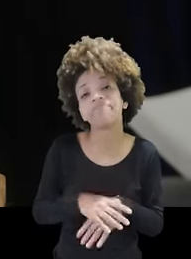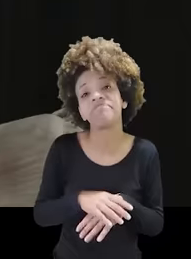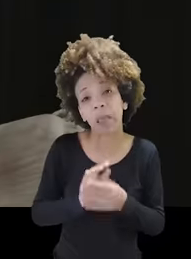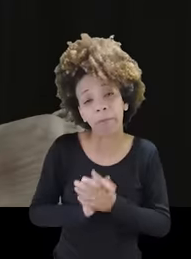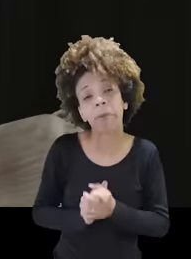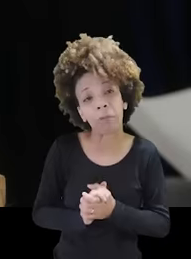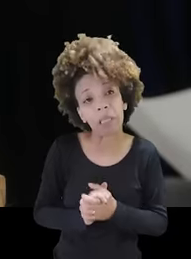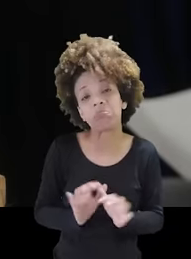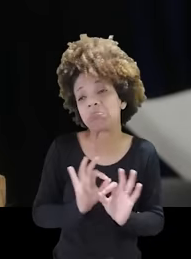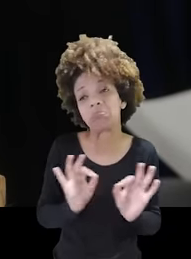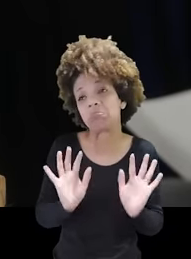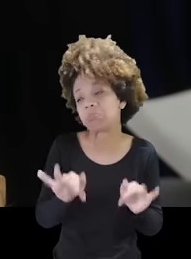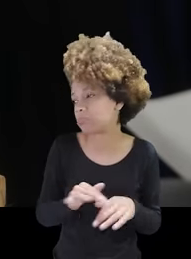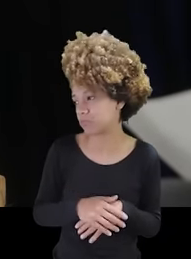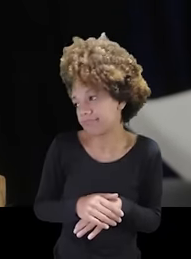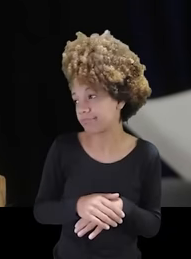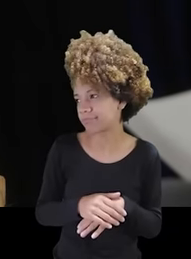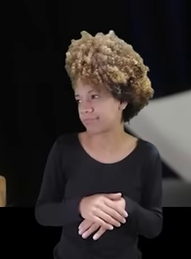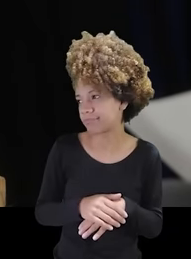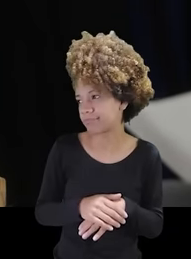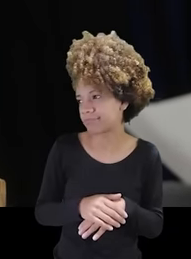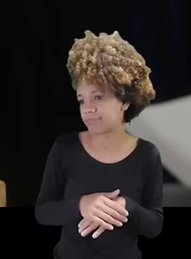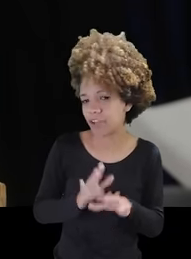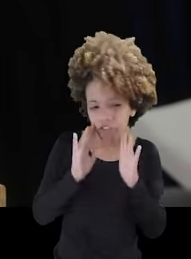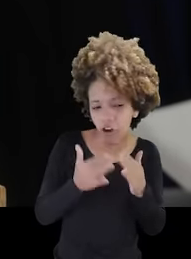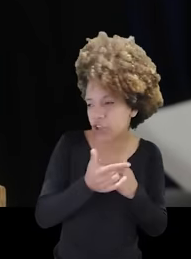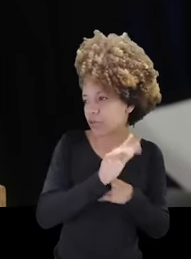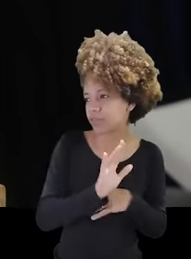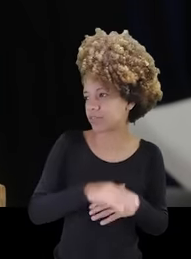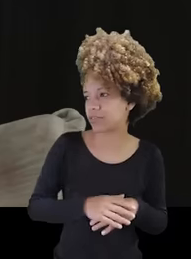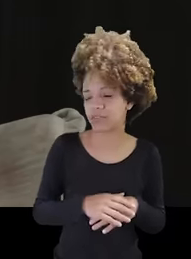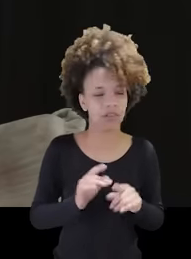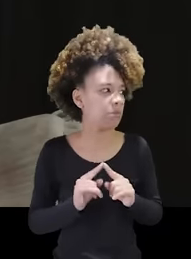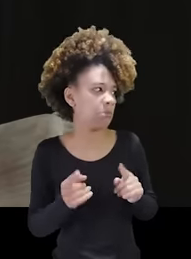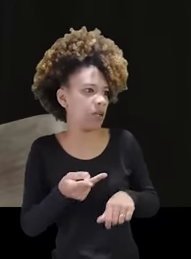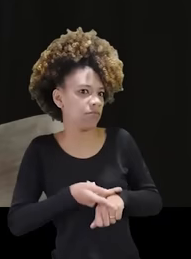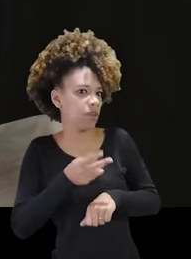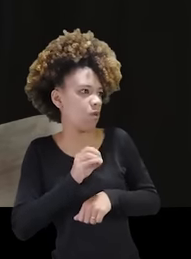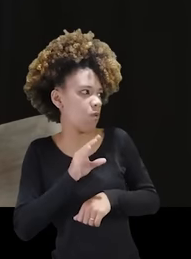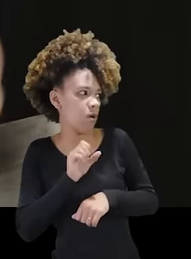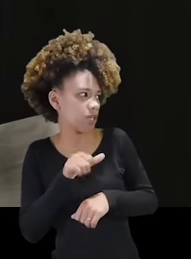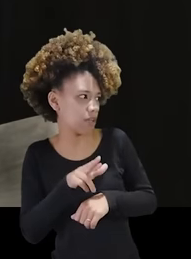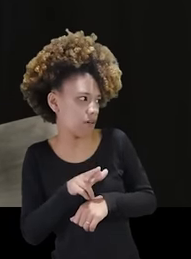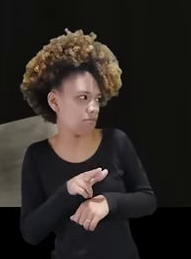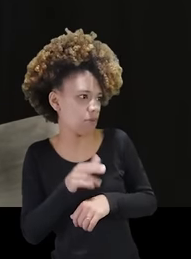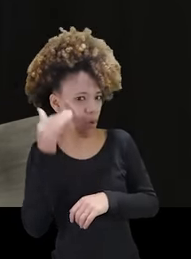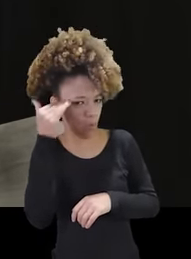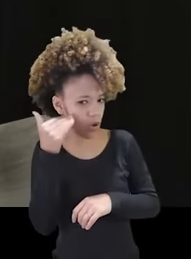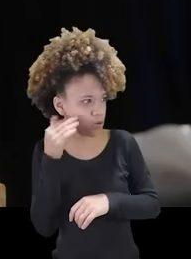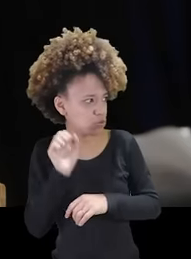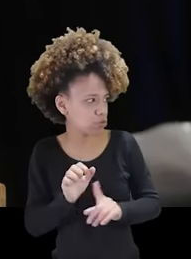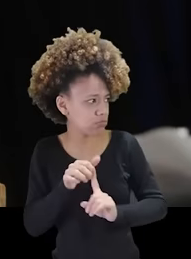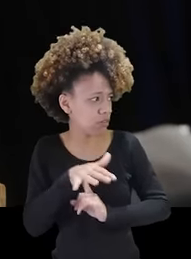será eu acho mas é tipo tenta na próxima você está fazendo uma Coreia do